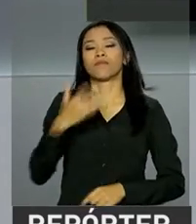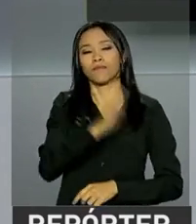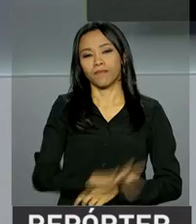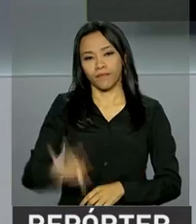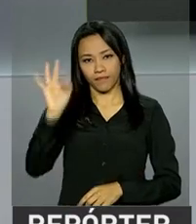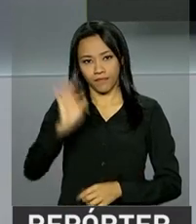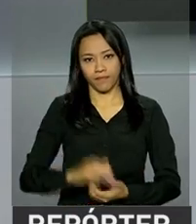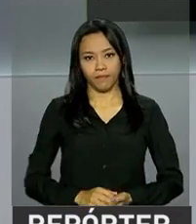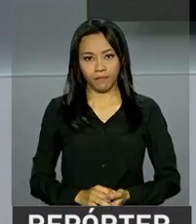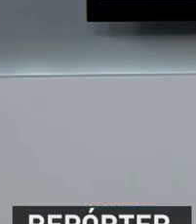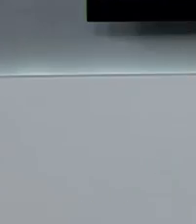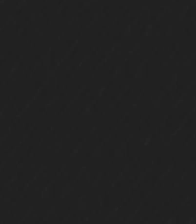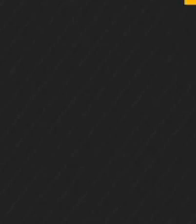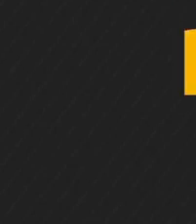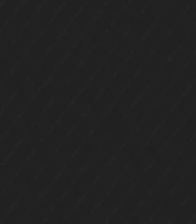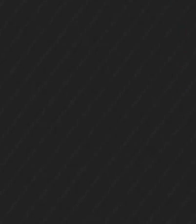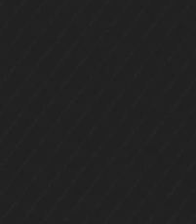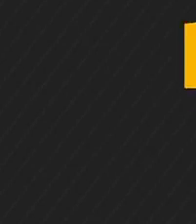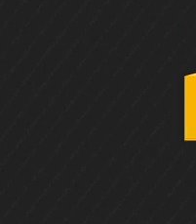do Governo